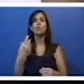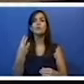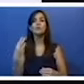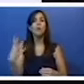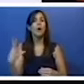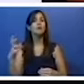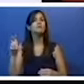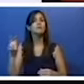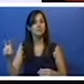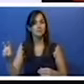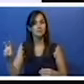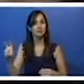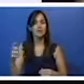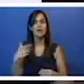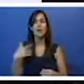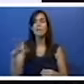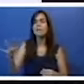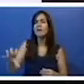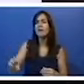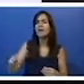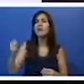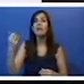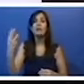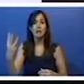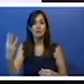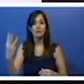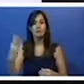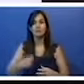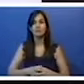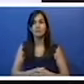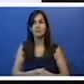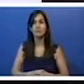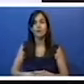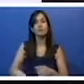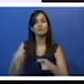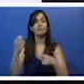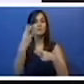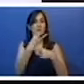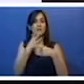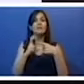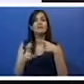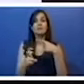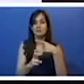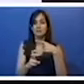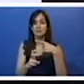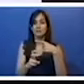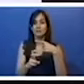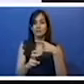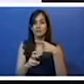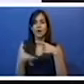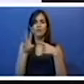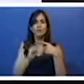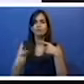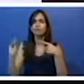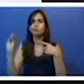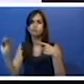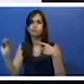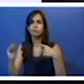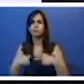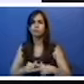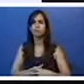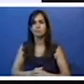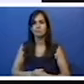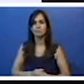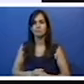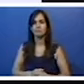cinco e peguei três partes vocês vão completar aqui ó tão três quintos dividido